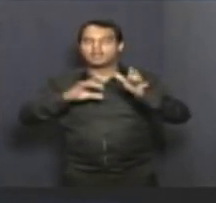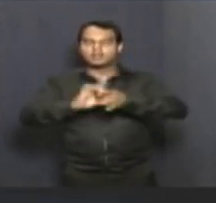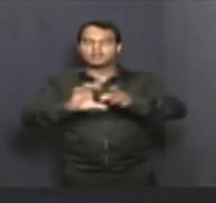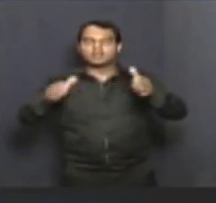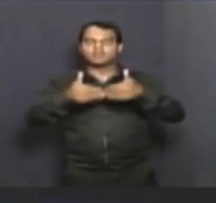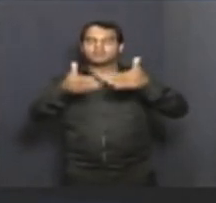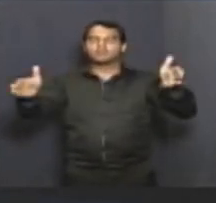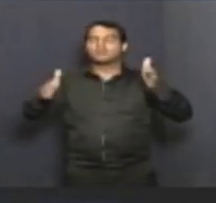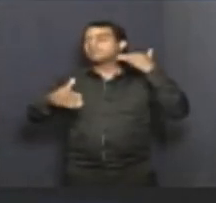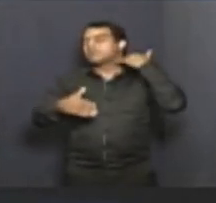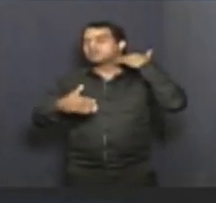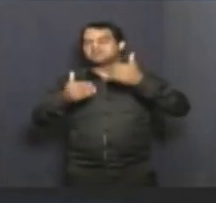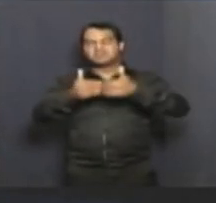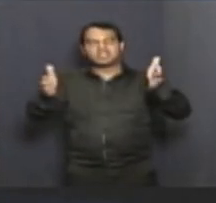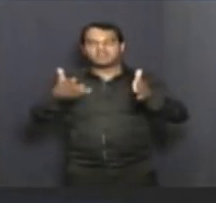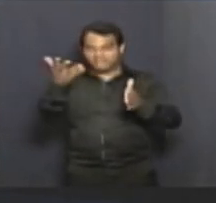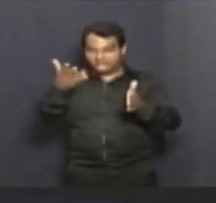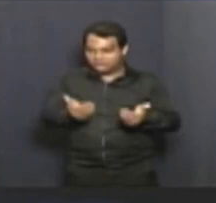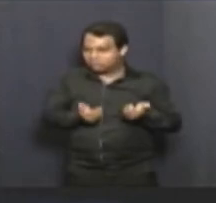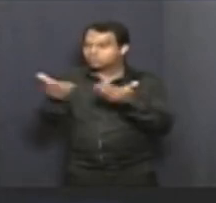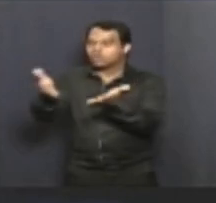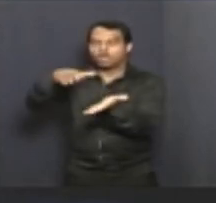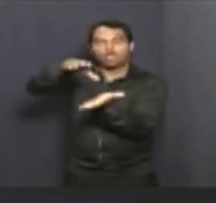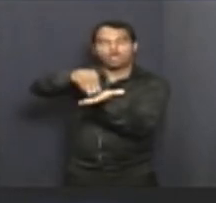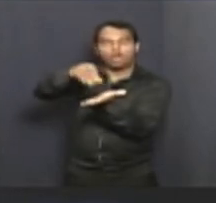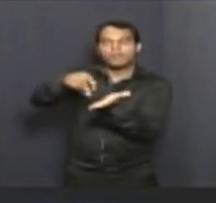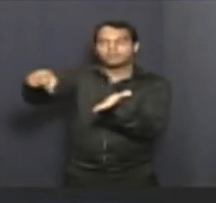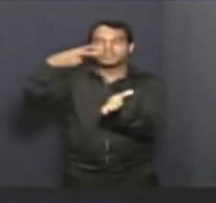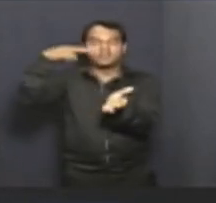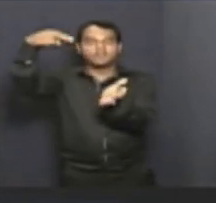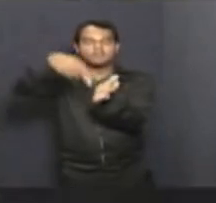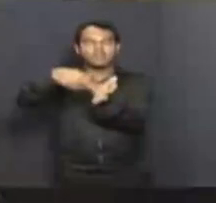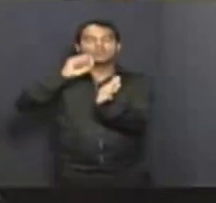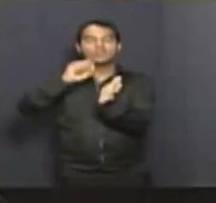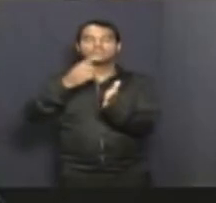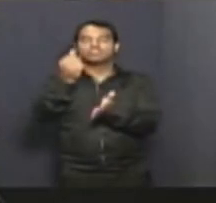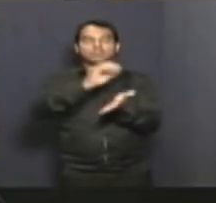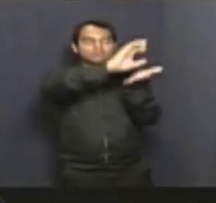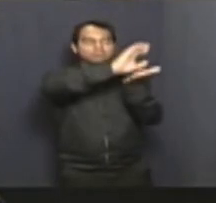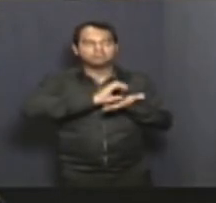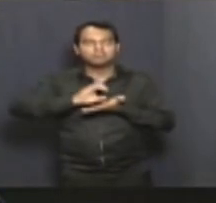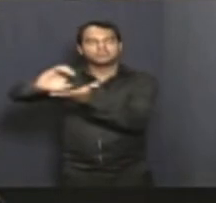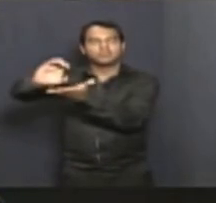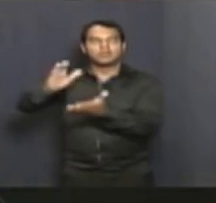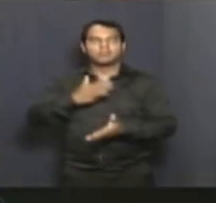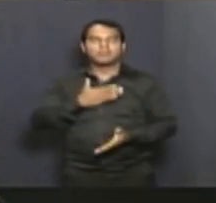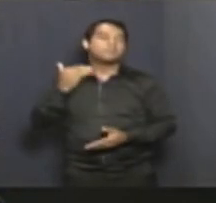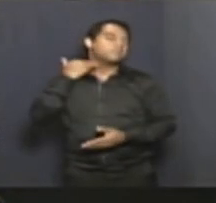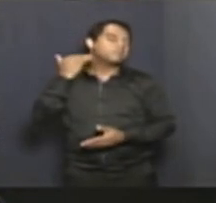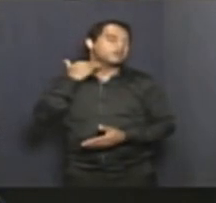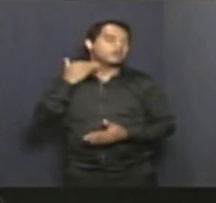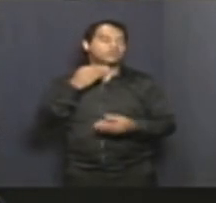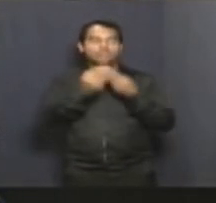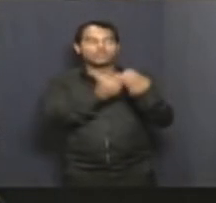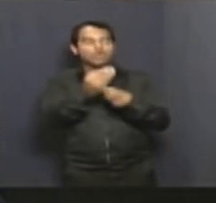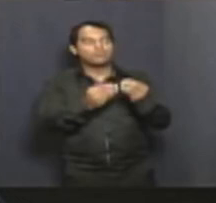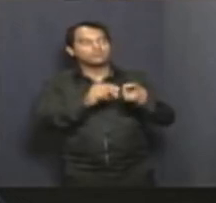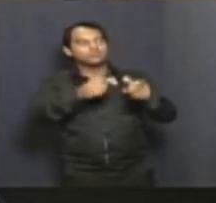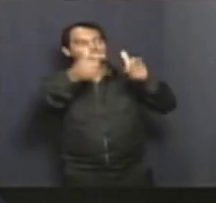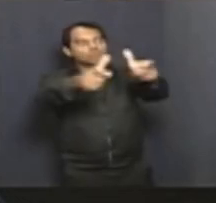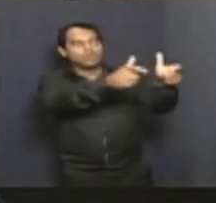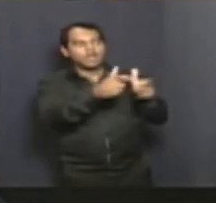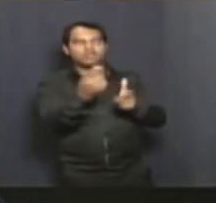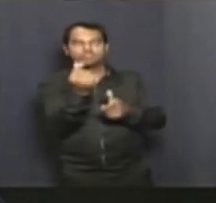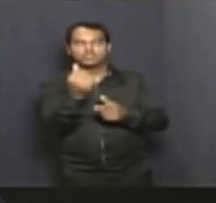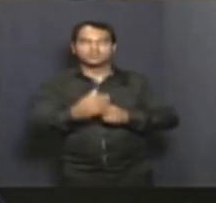quiser ter acesso eu mando uma cópia para você acessar o que entrou eo que saiu da minha conta ea origem dos recursos alegando